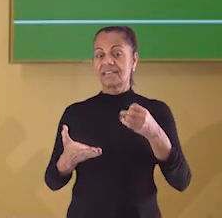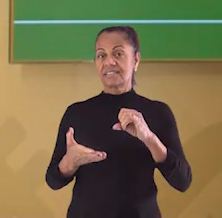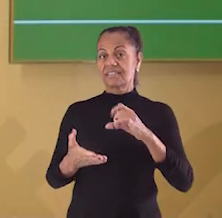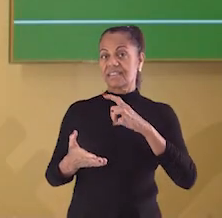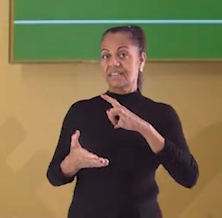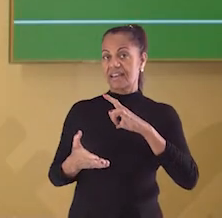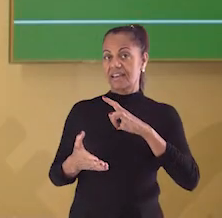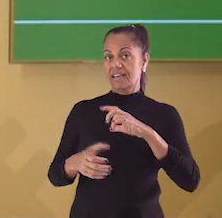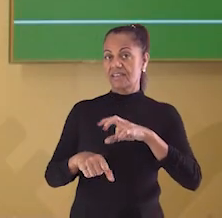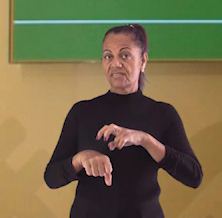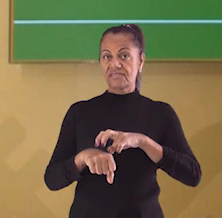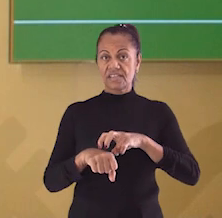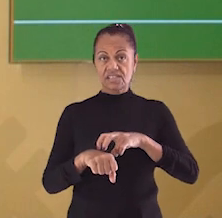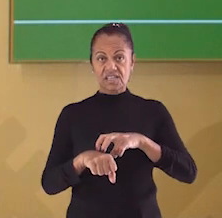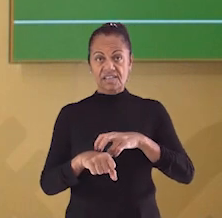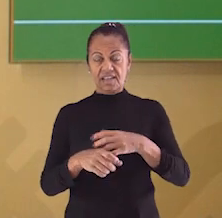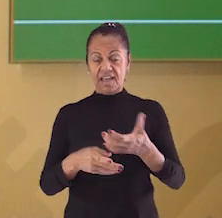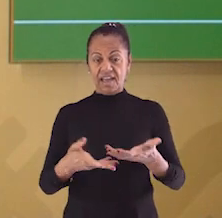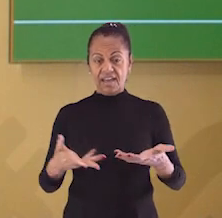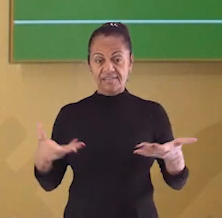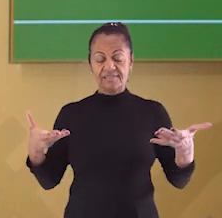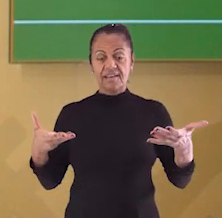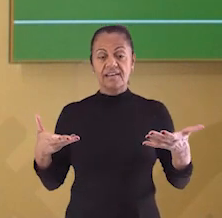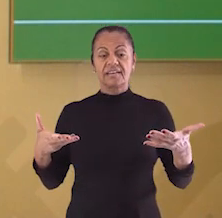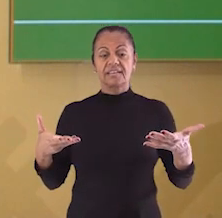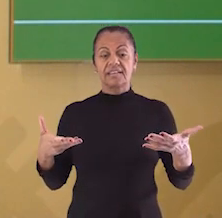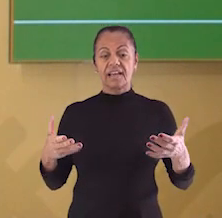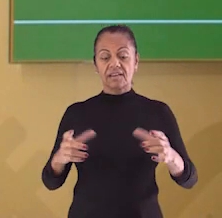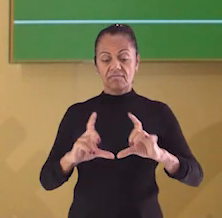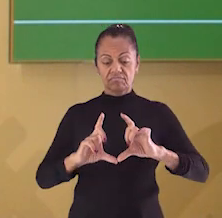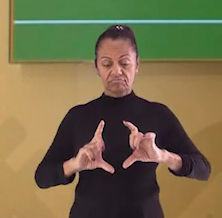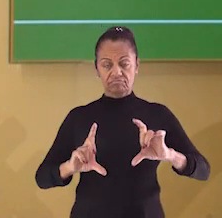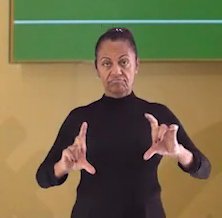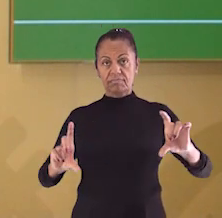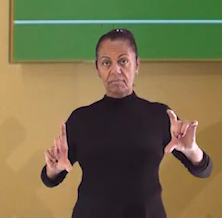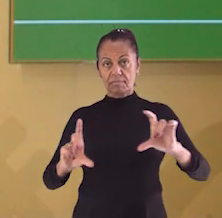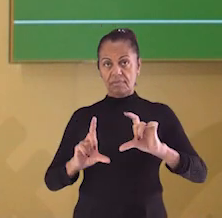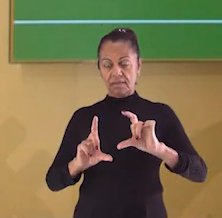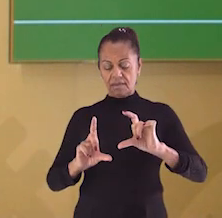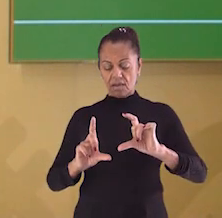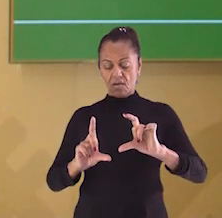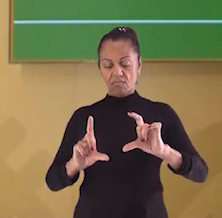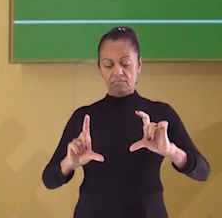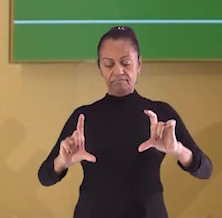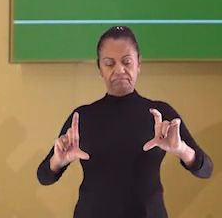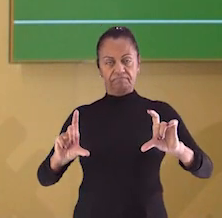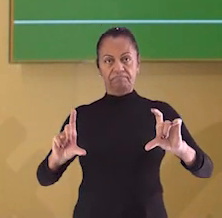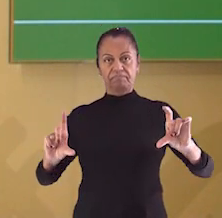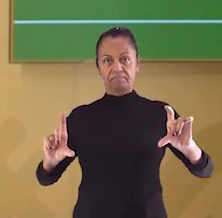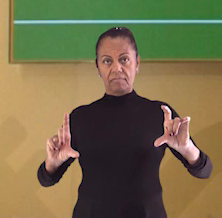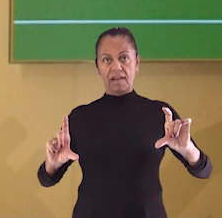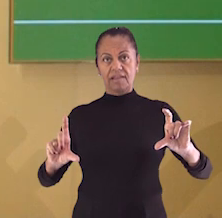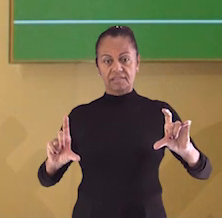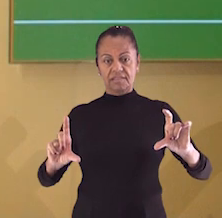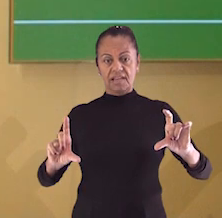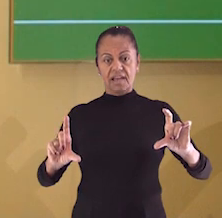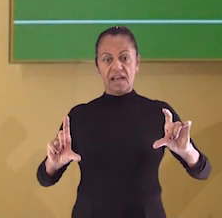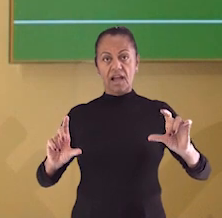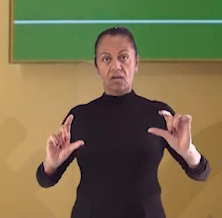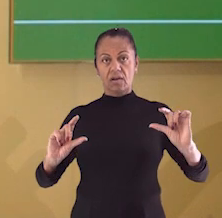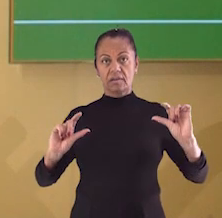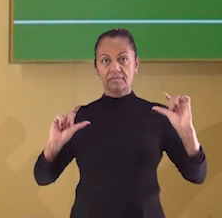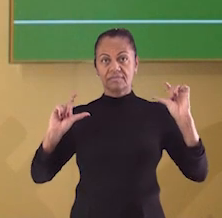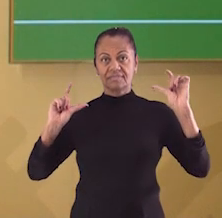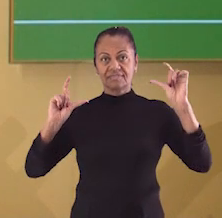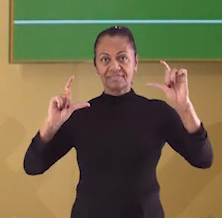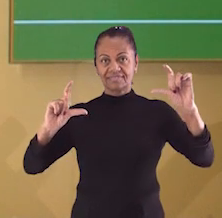E agora, se a gente tem os vegetais na parte de baixo e os cereais, eles estavam, né? Aqui na sua pirâmide, eles estão na base,